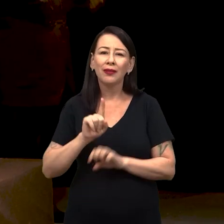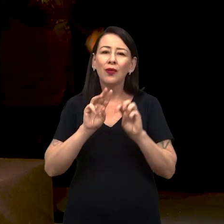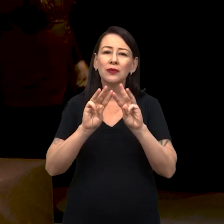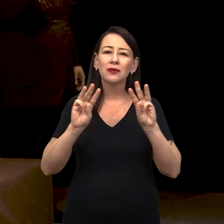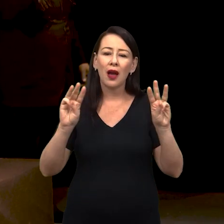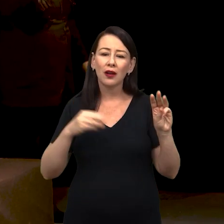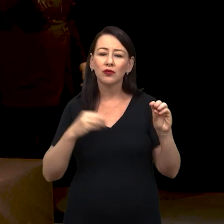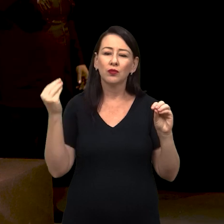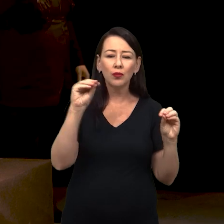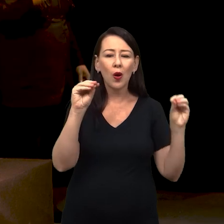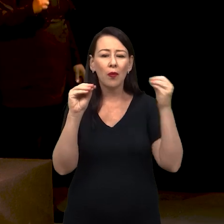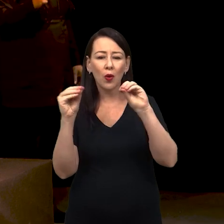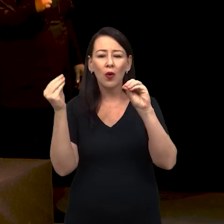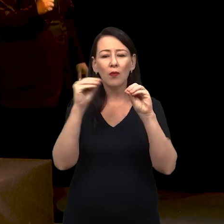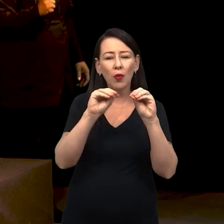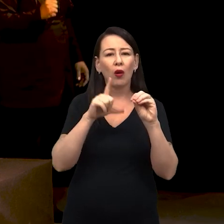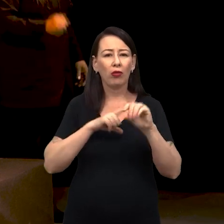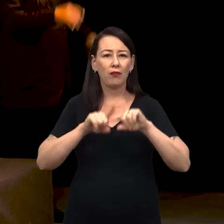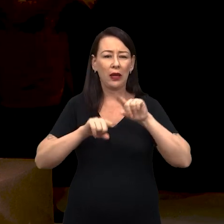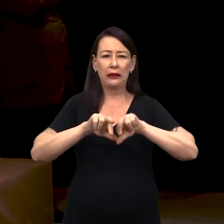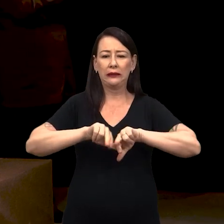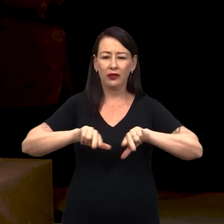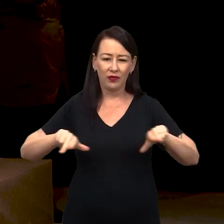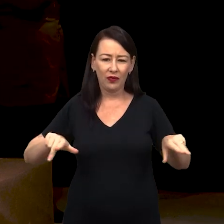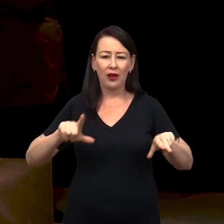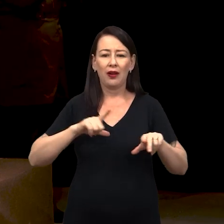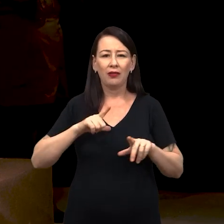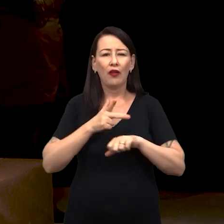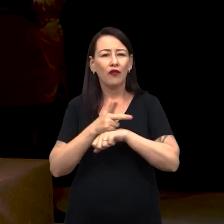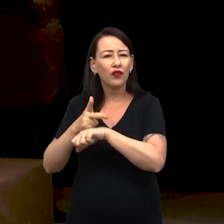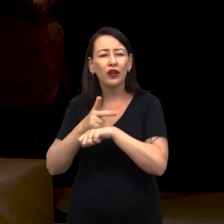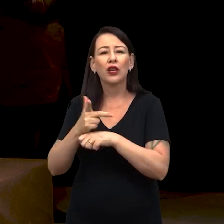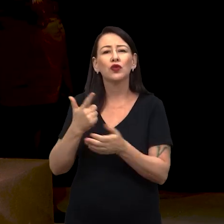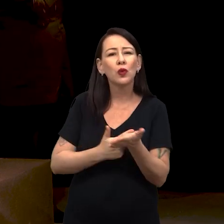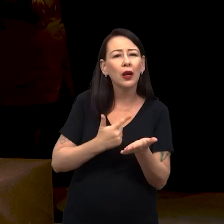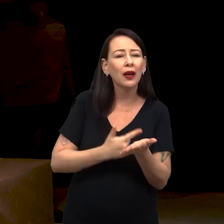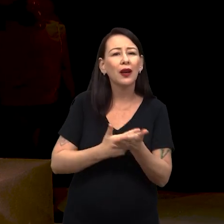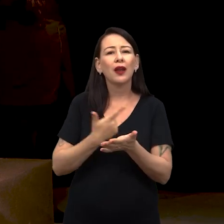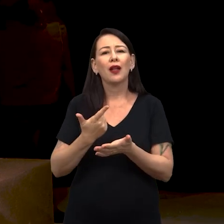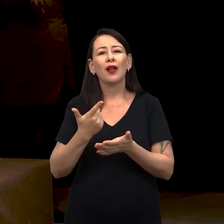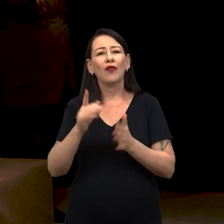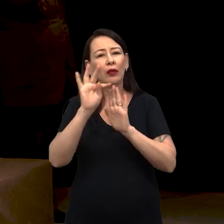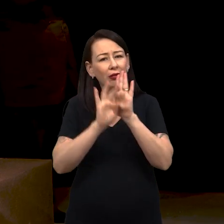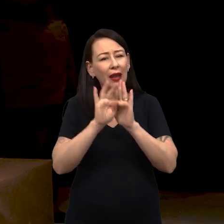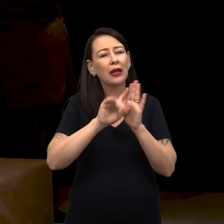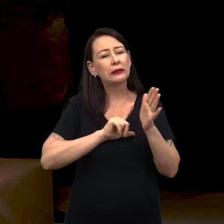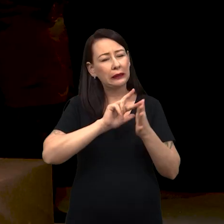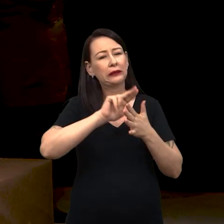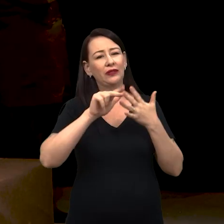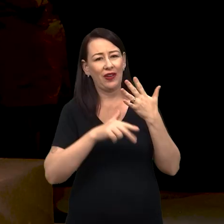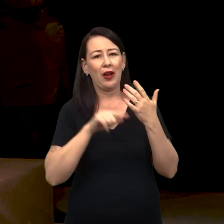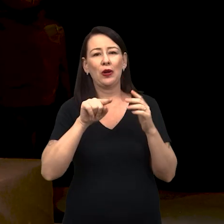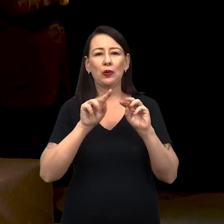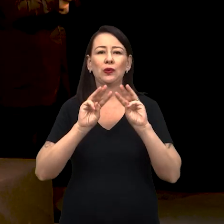site onde a gente vem alimentando esse site com esses materiais, com gravações, vídeos, livros que